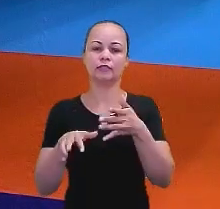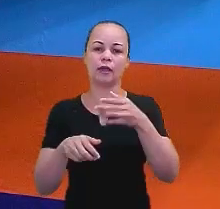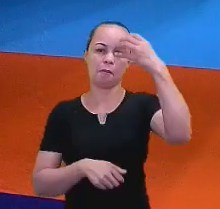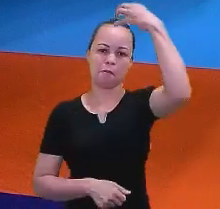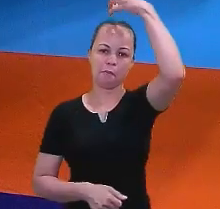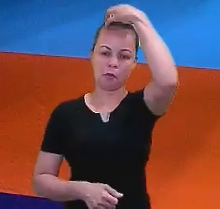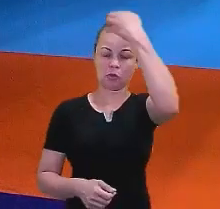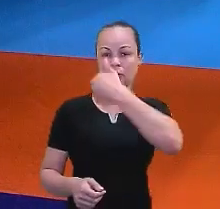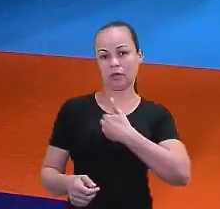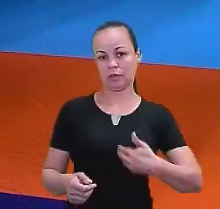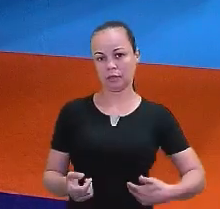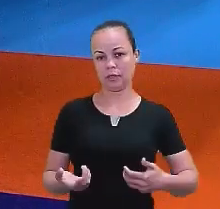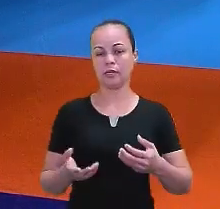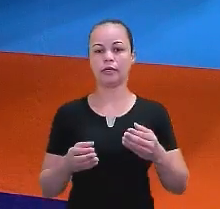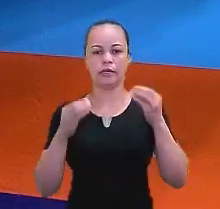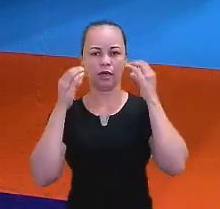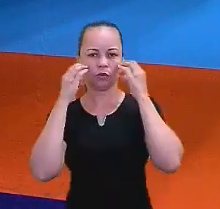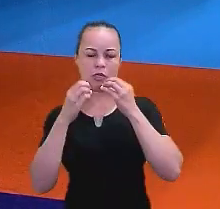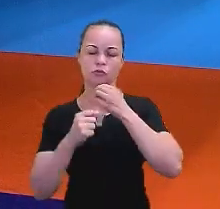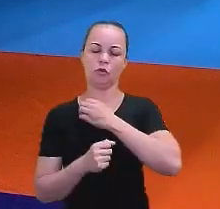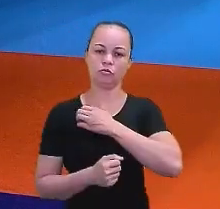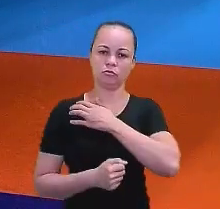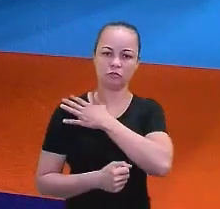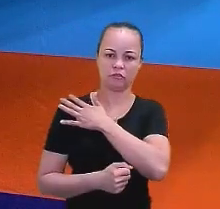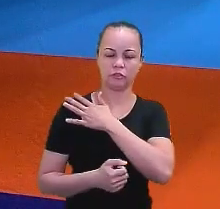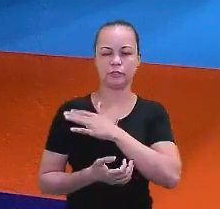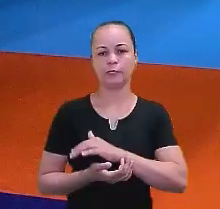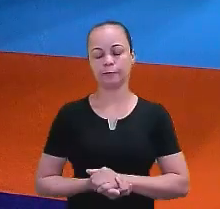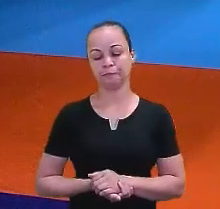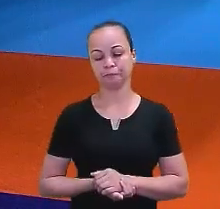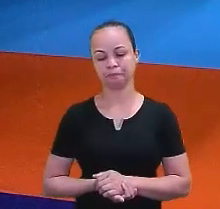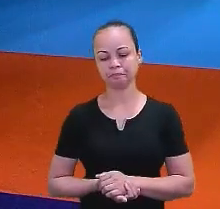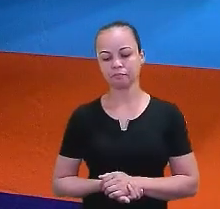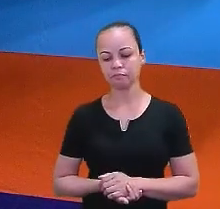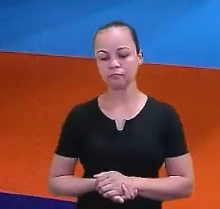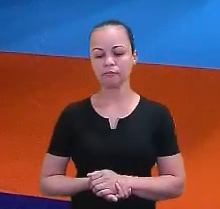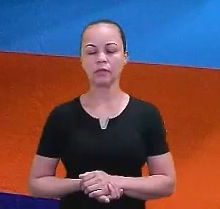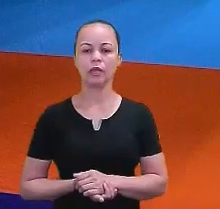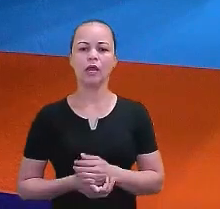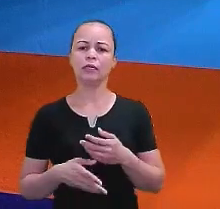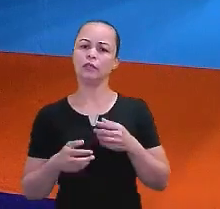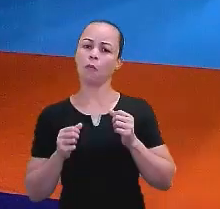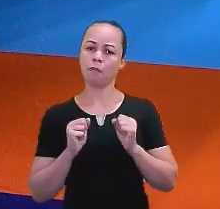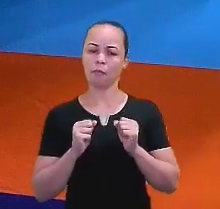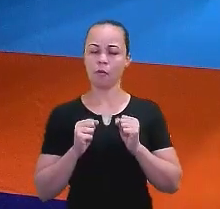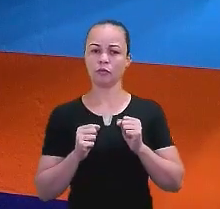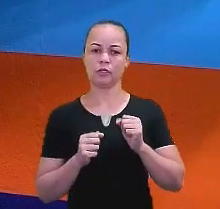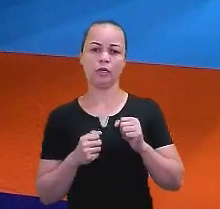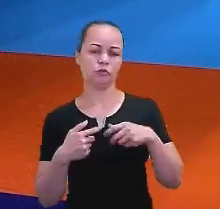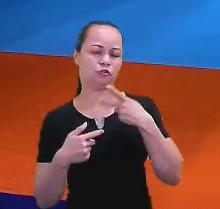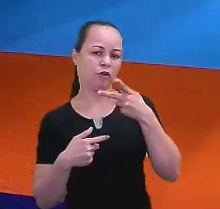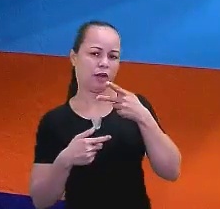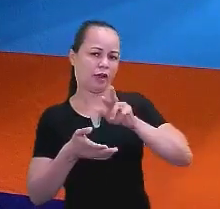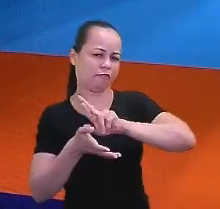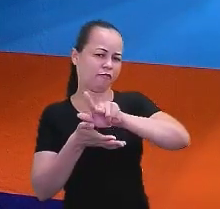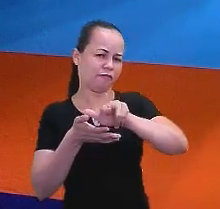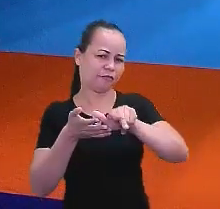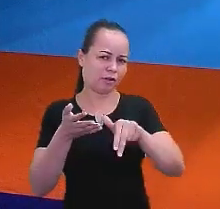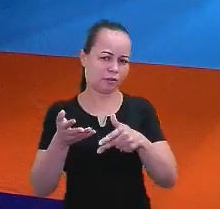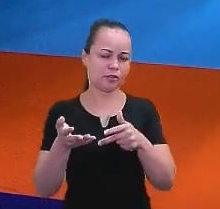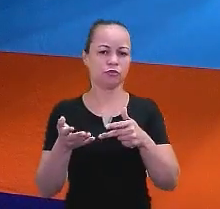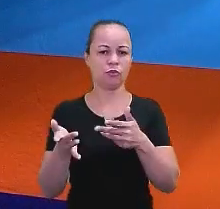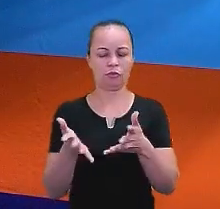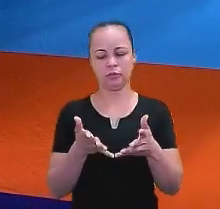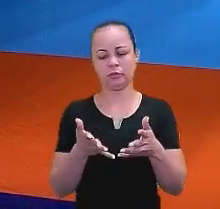monarquia, como o Deodoro da Fonseca. Então, como consequência, a gente pode citar várias coisas. Eu trouxe aqui